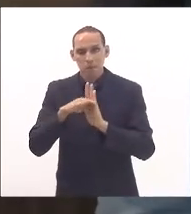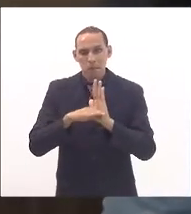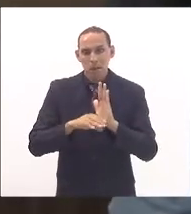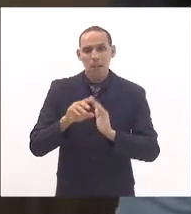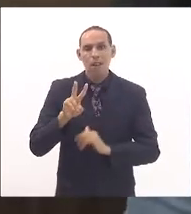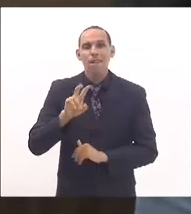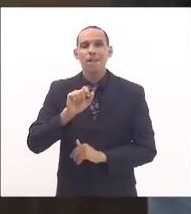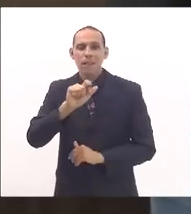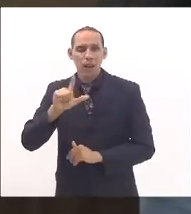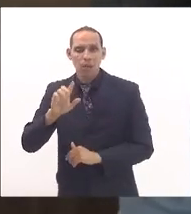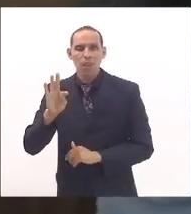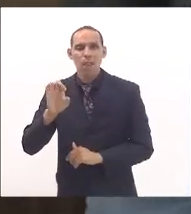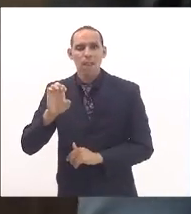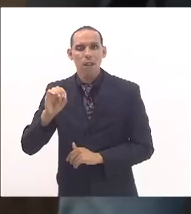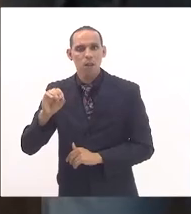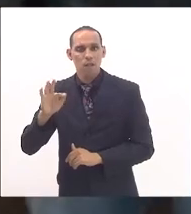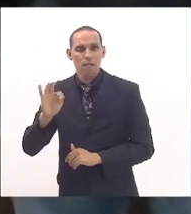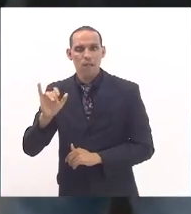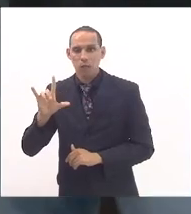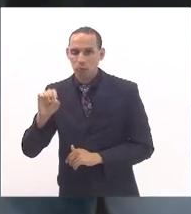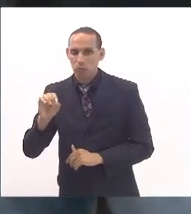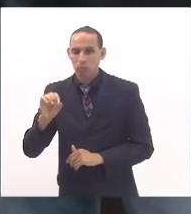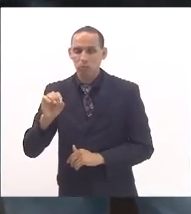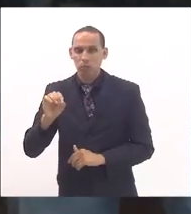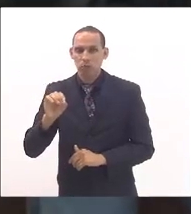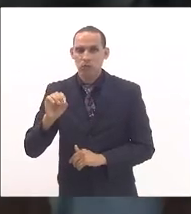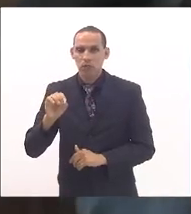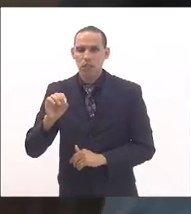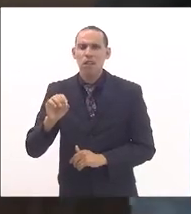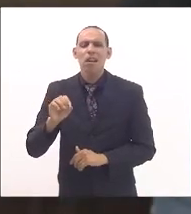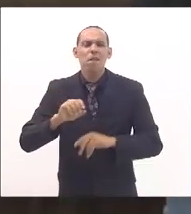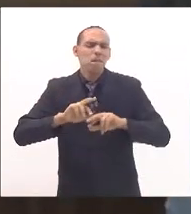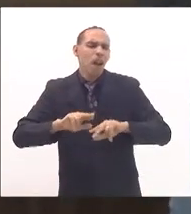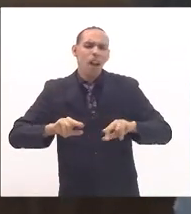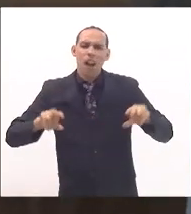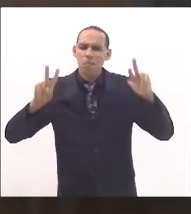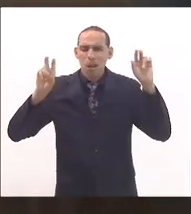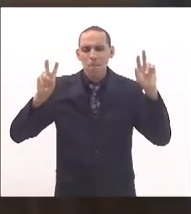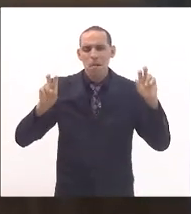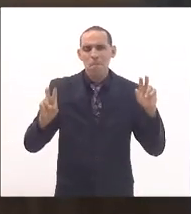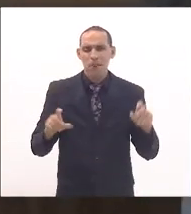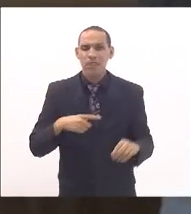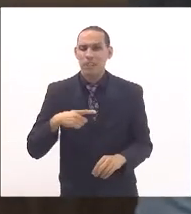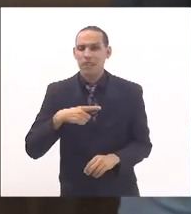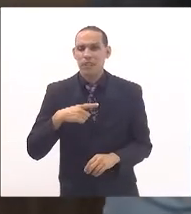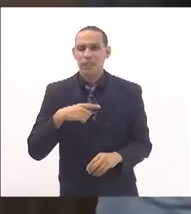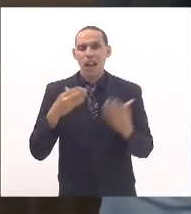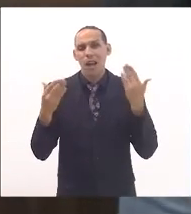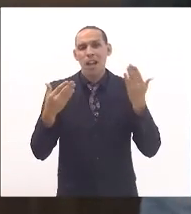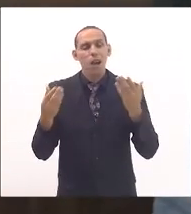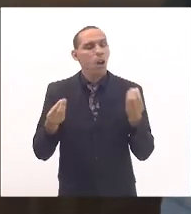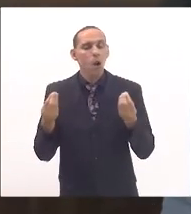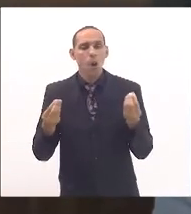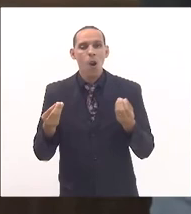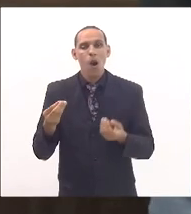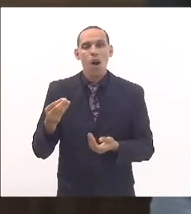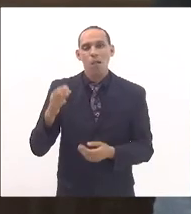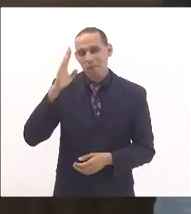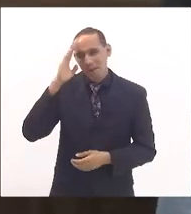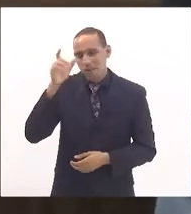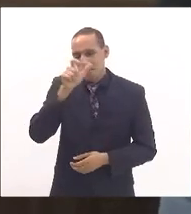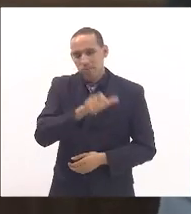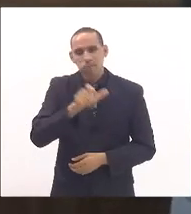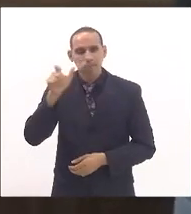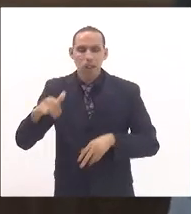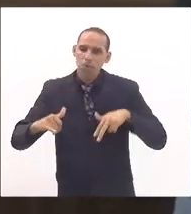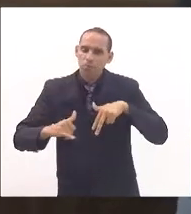Durval Teófilo. Então, tem várias questões. Como fazer o atendimento preferencial à vítima,